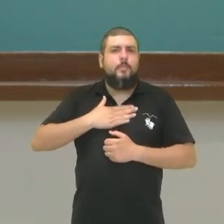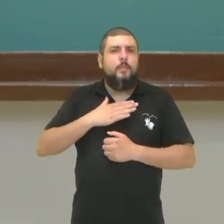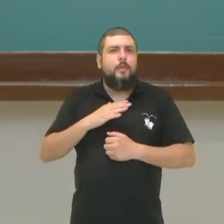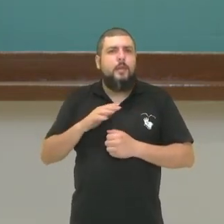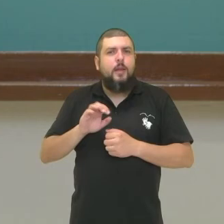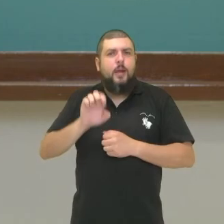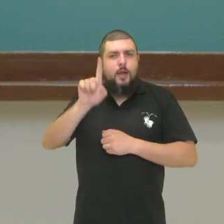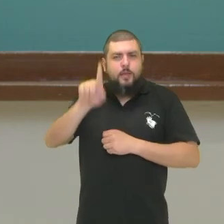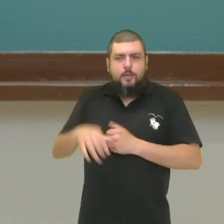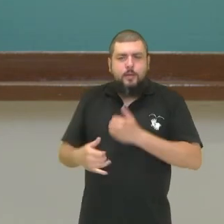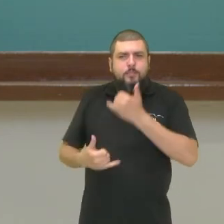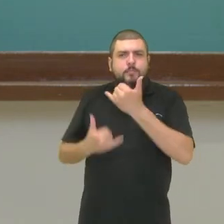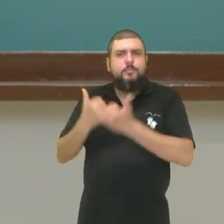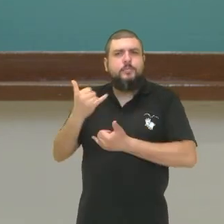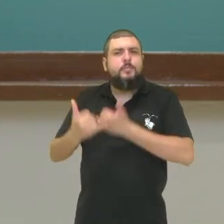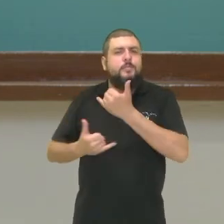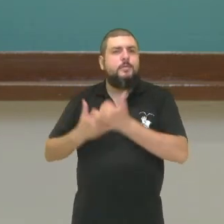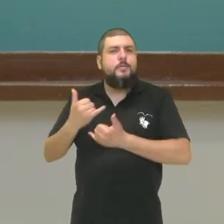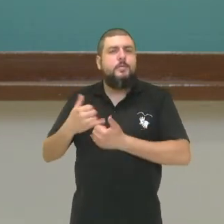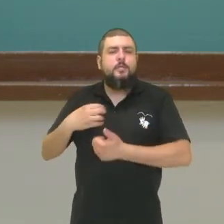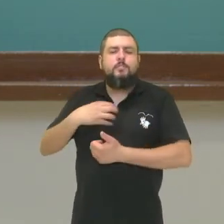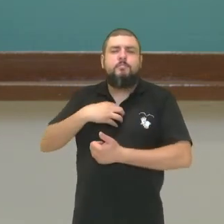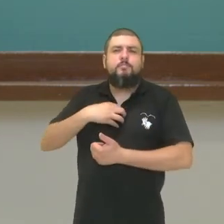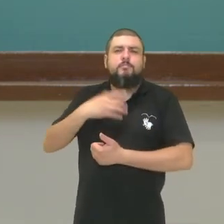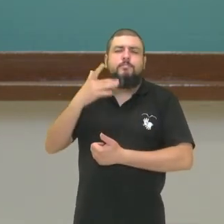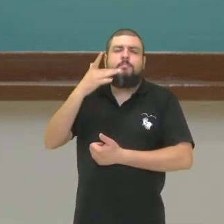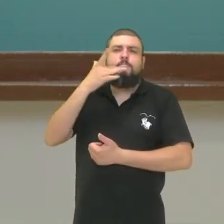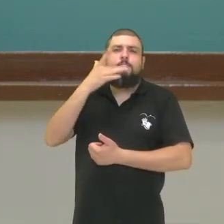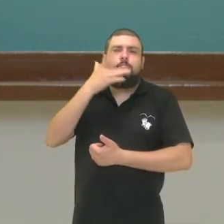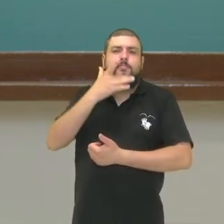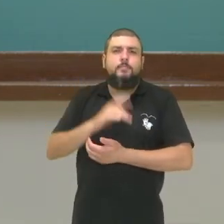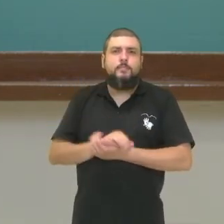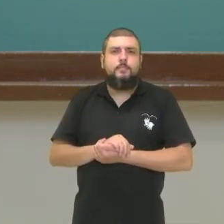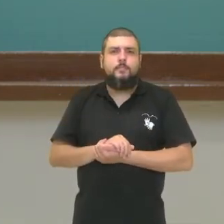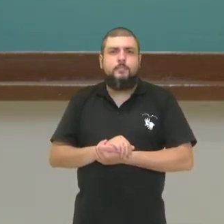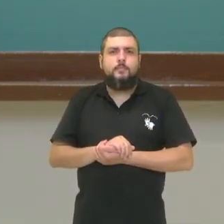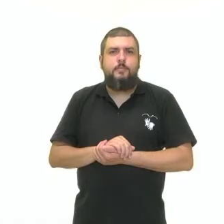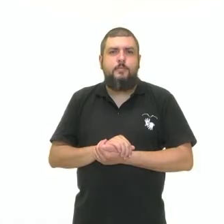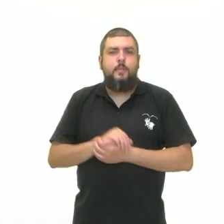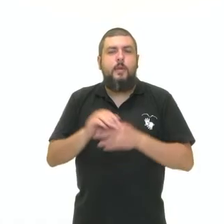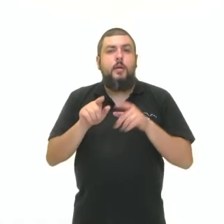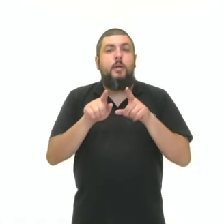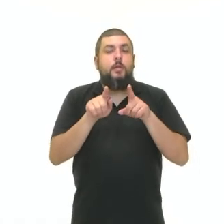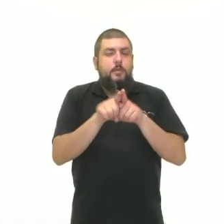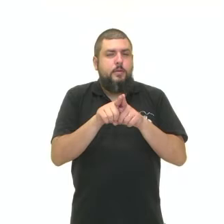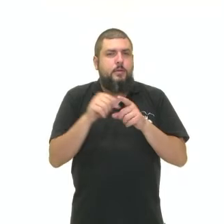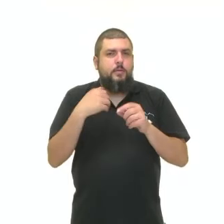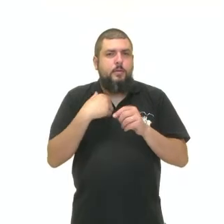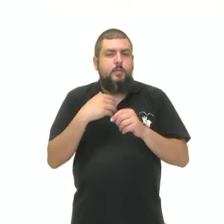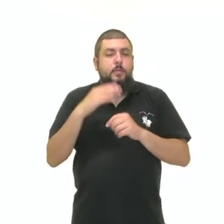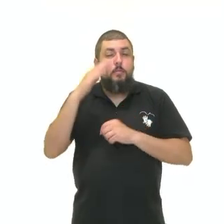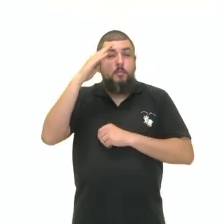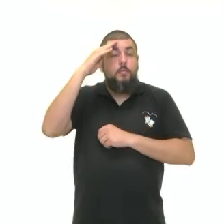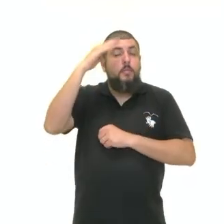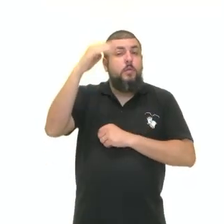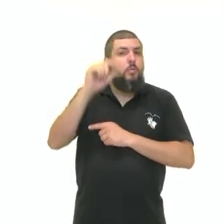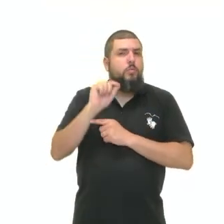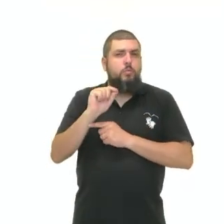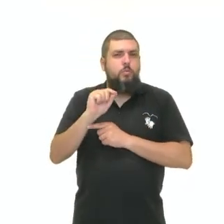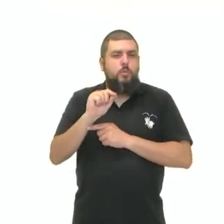lúdico, uma recreação, uma atividade recreativa. O princípio é a comunicação, que surge a partir